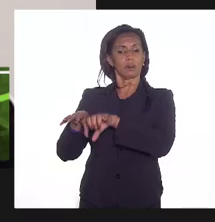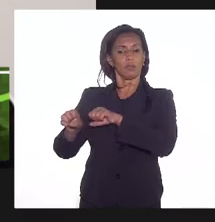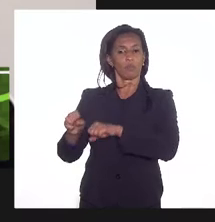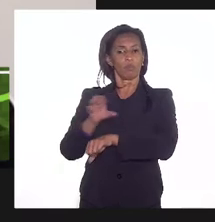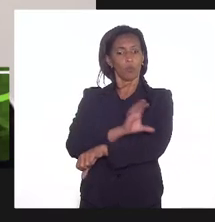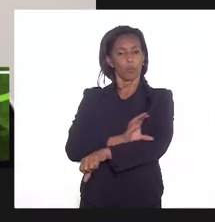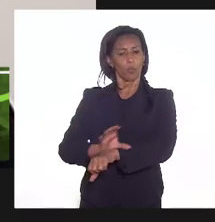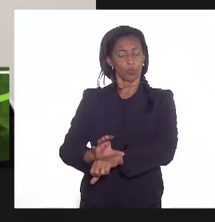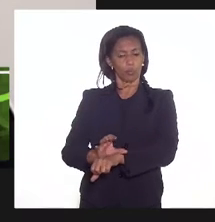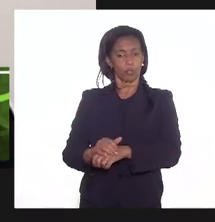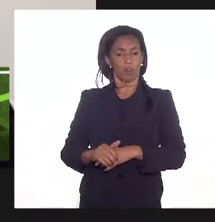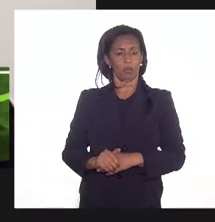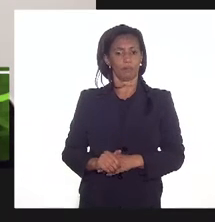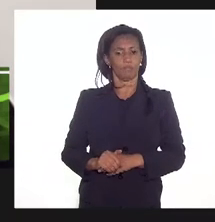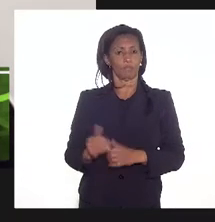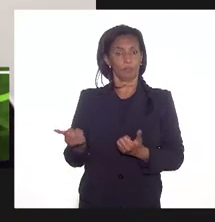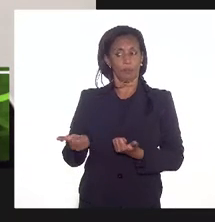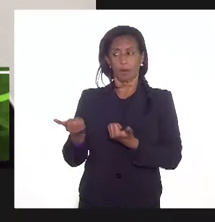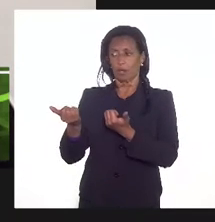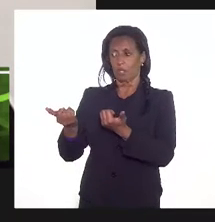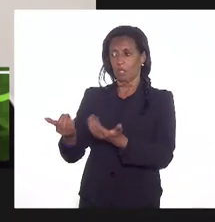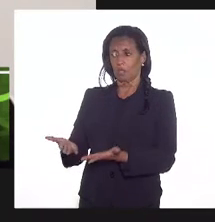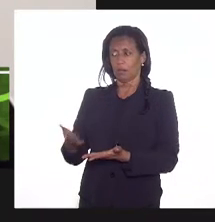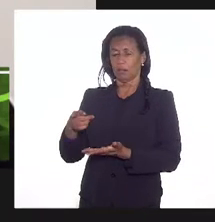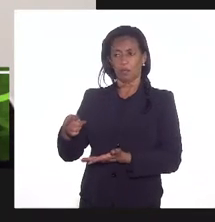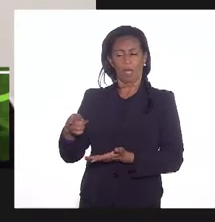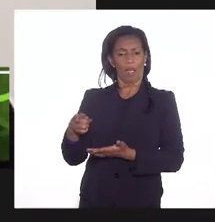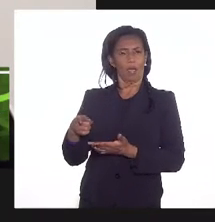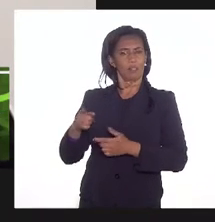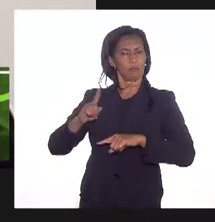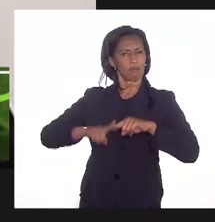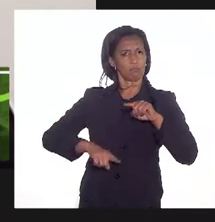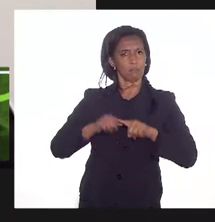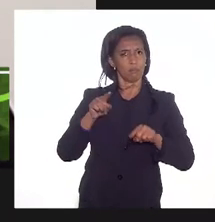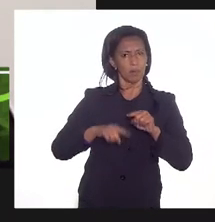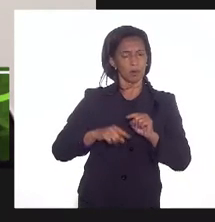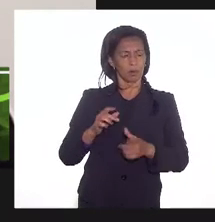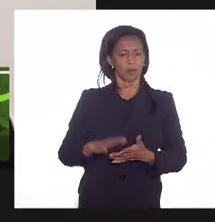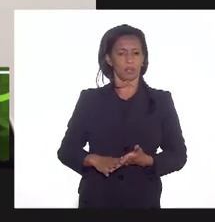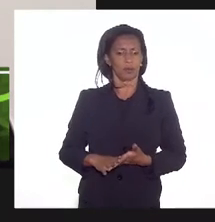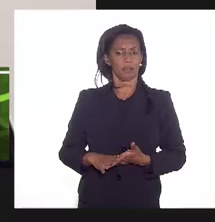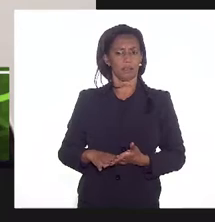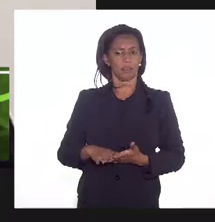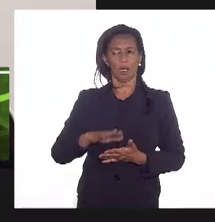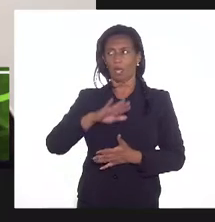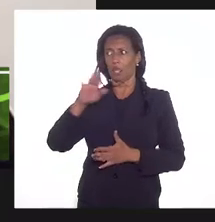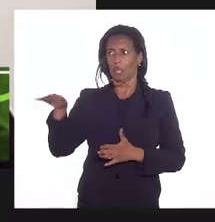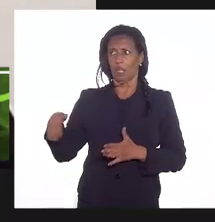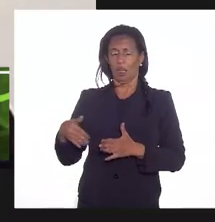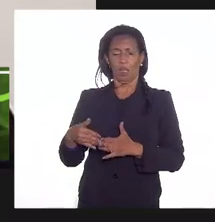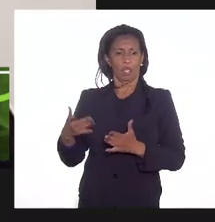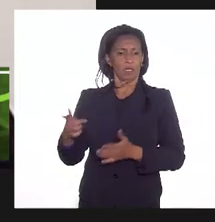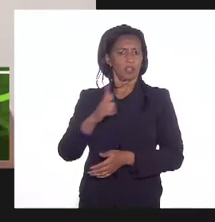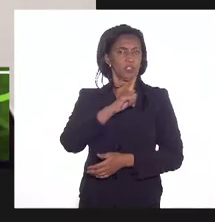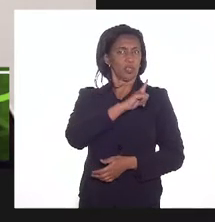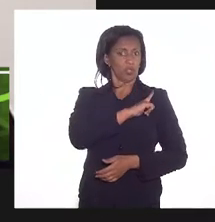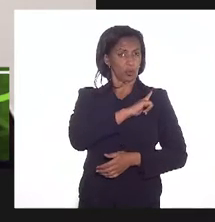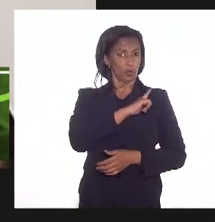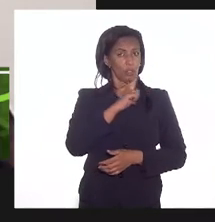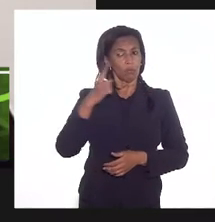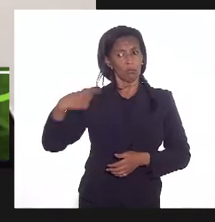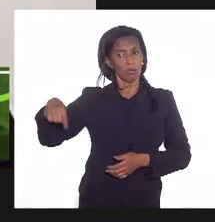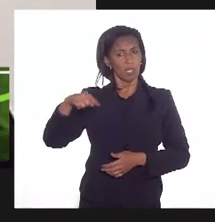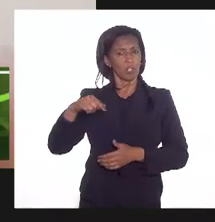cultural dar essas ferramentas a esses gestores para que eles possam